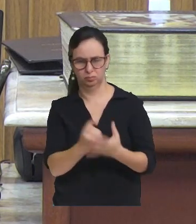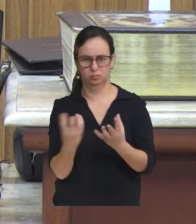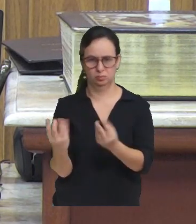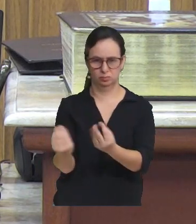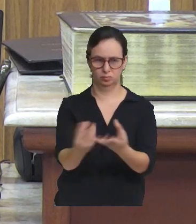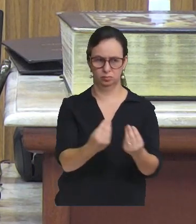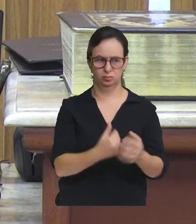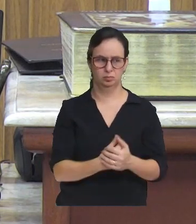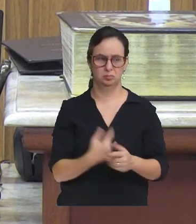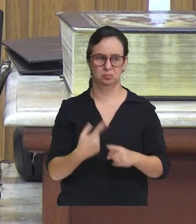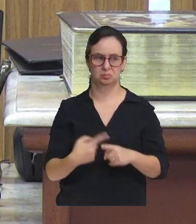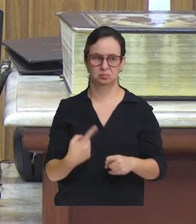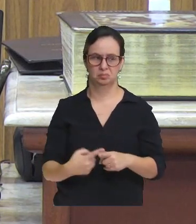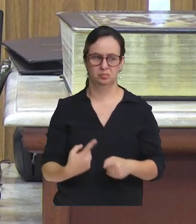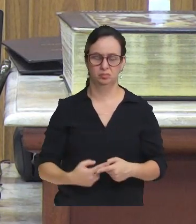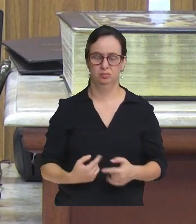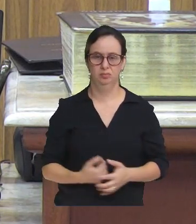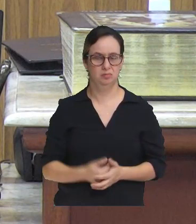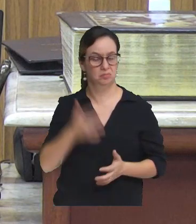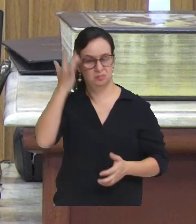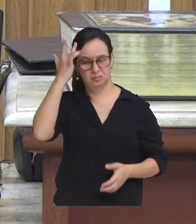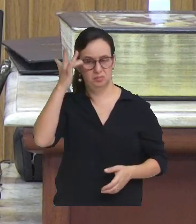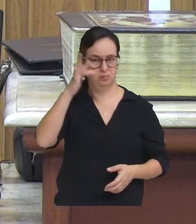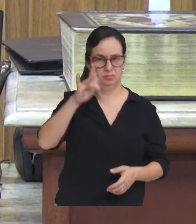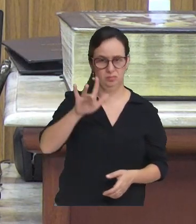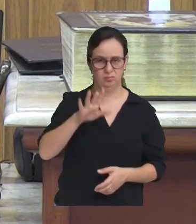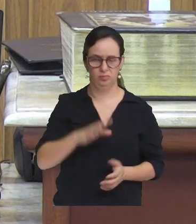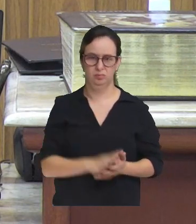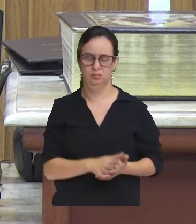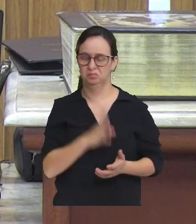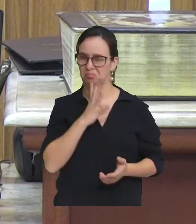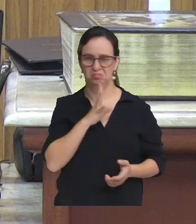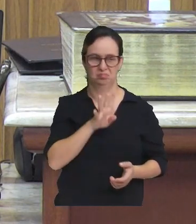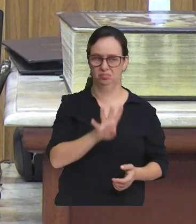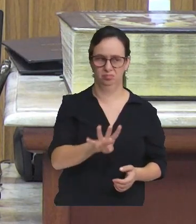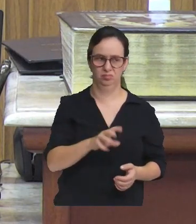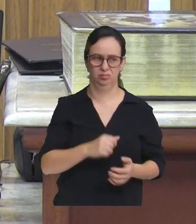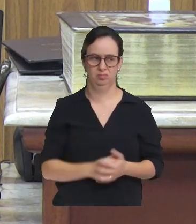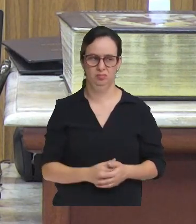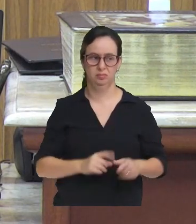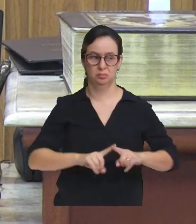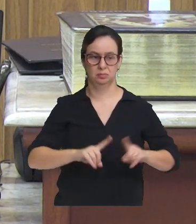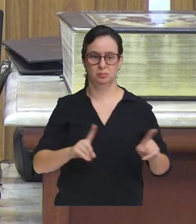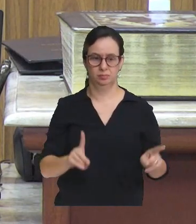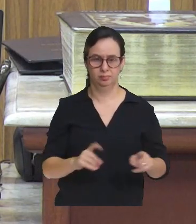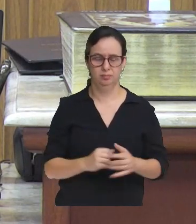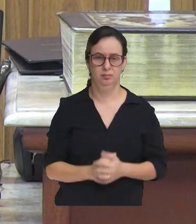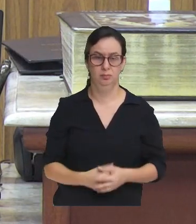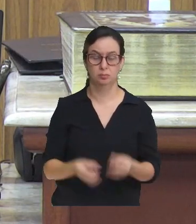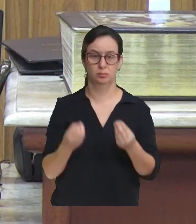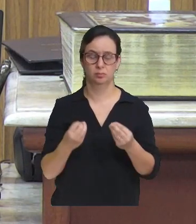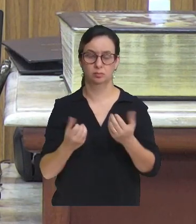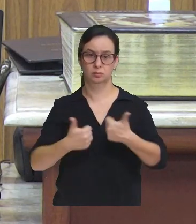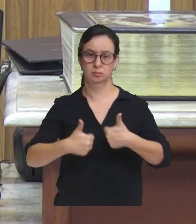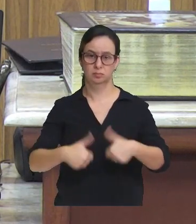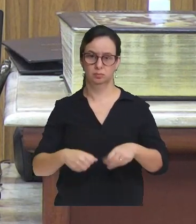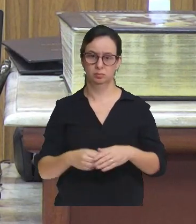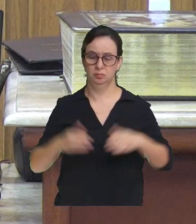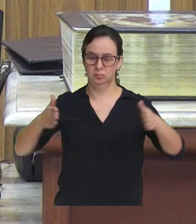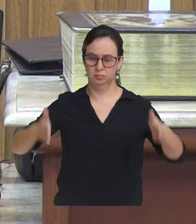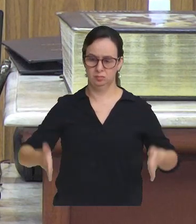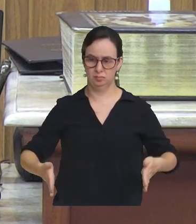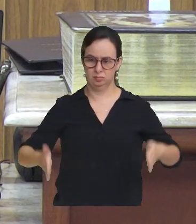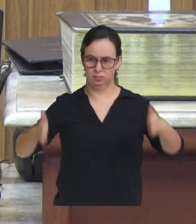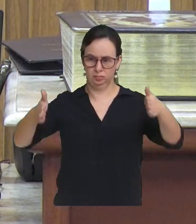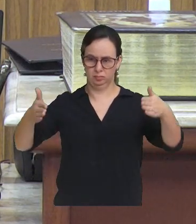fotos para vocês aí, de um policial que me mandou, da situação que se encontra o alambrado do cemitério municipal. Totalmente